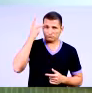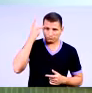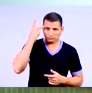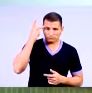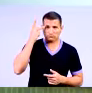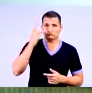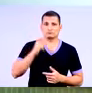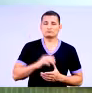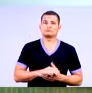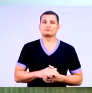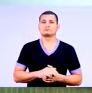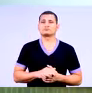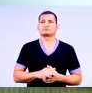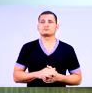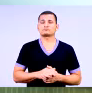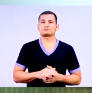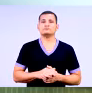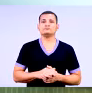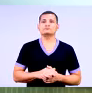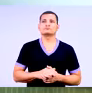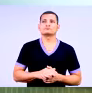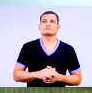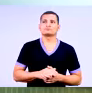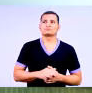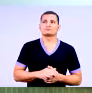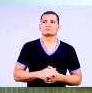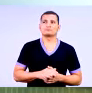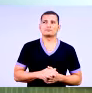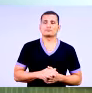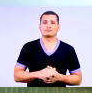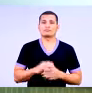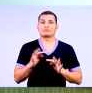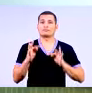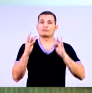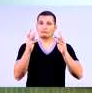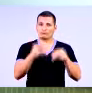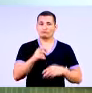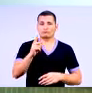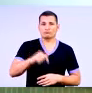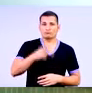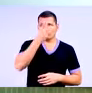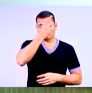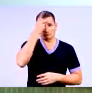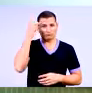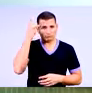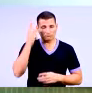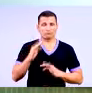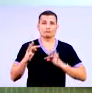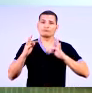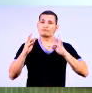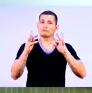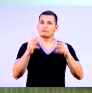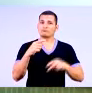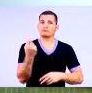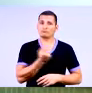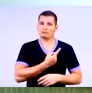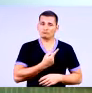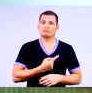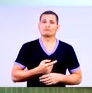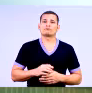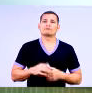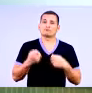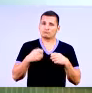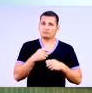dessa ética daqui a pouco. Então, todos nós somos seres humanos, todos nós merecemos ser incluídos